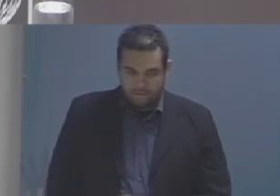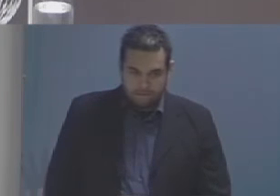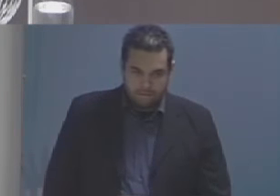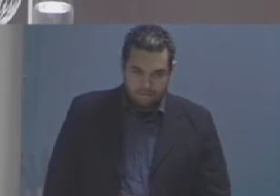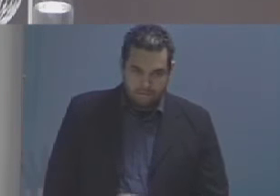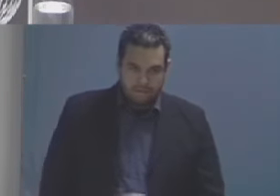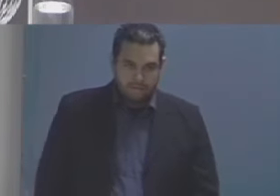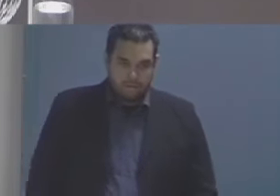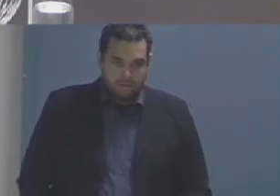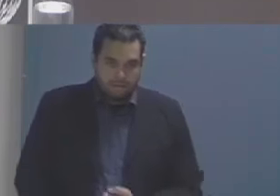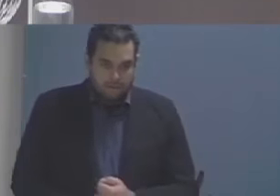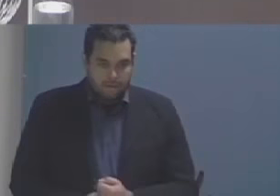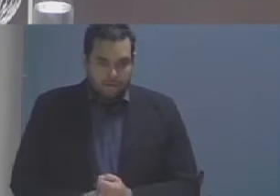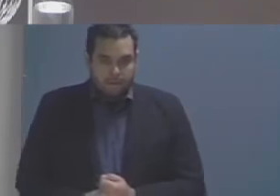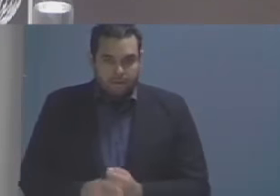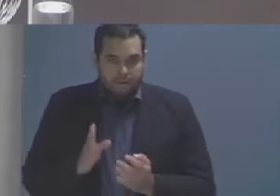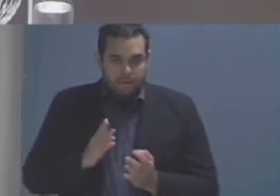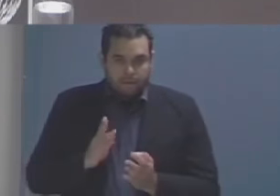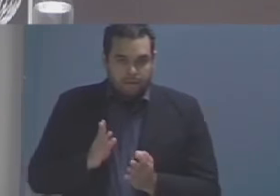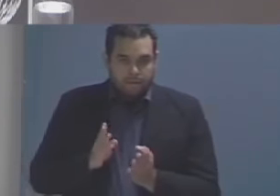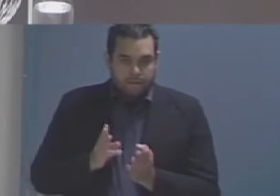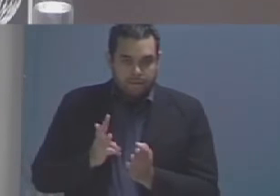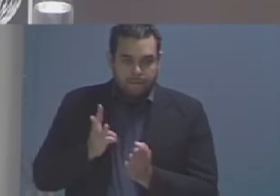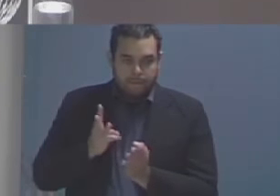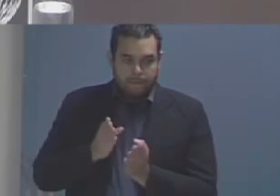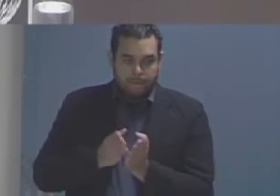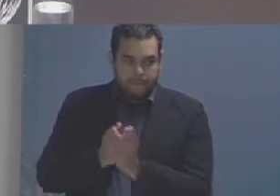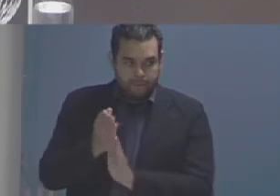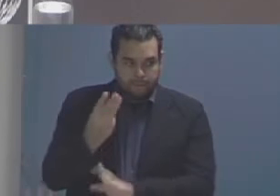Continuamos no terceiro eixo.